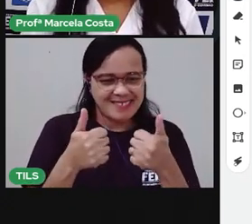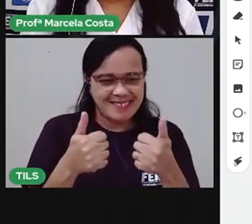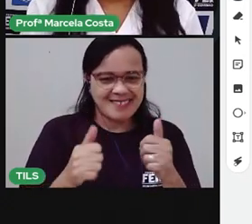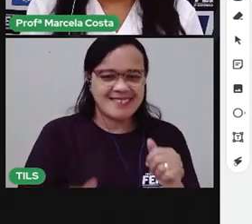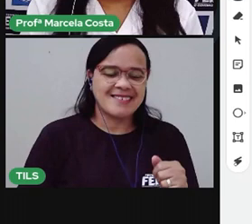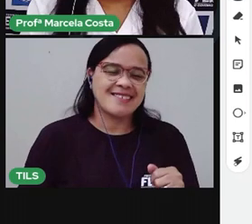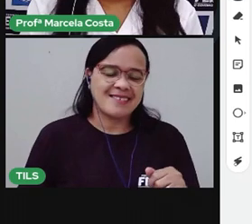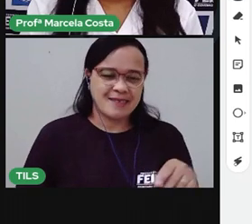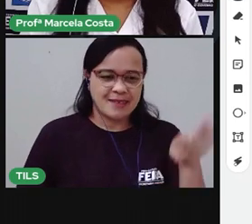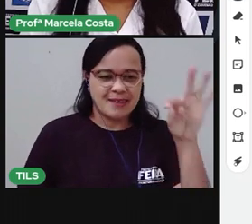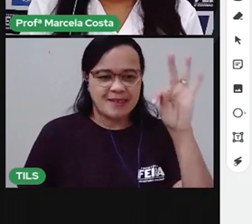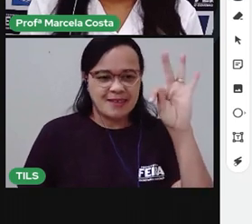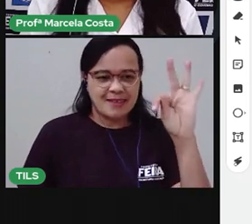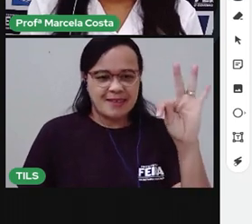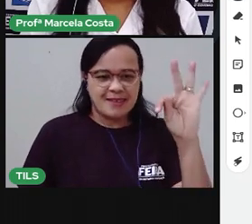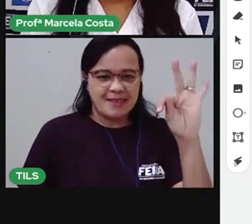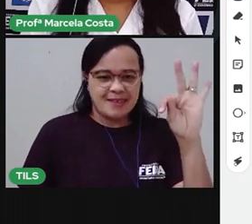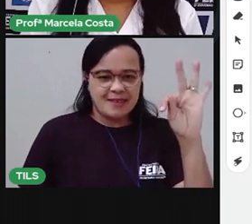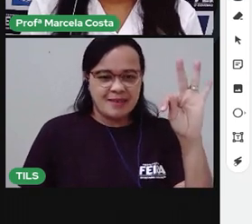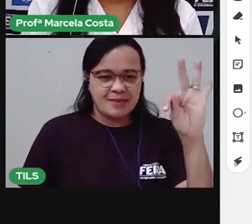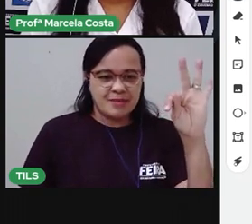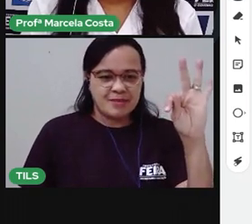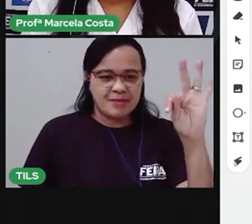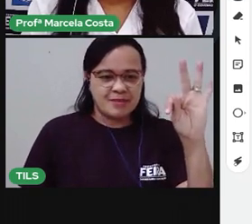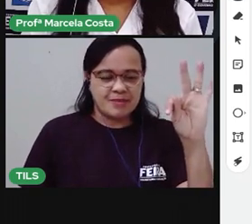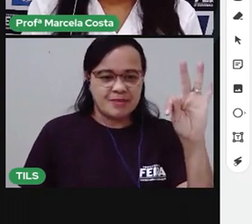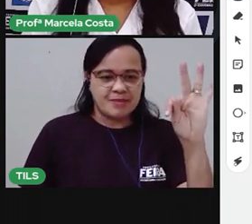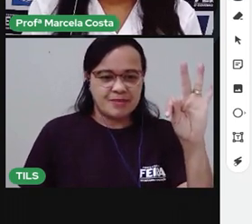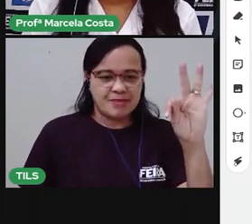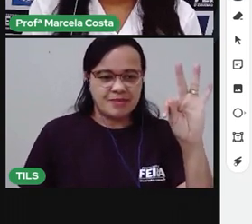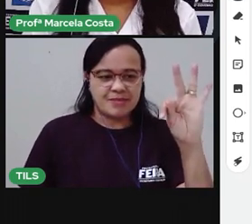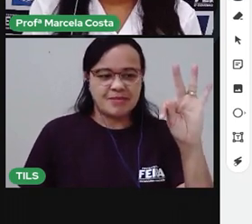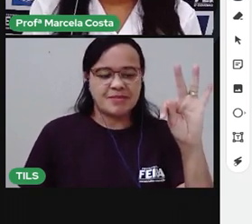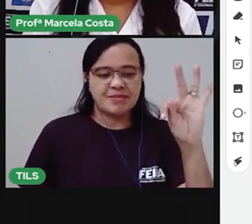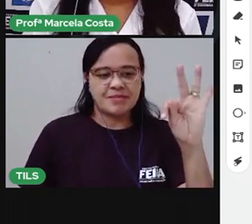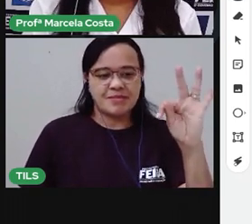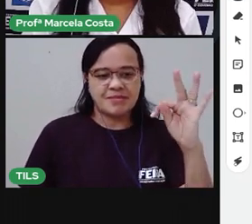e puxa que um tracinho para baixo